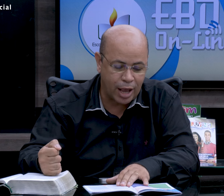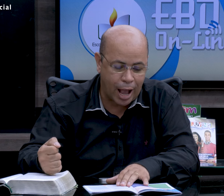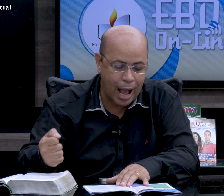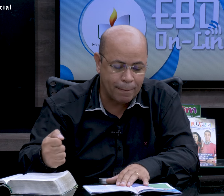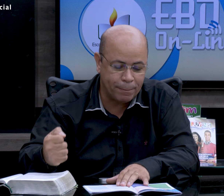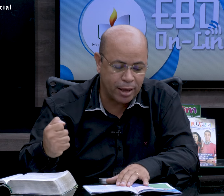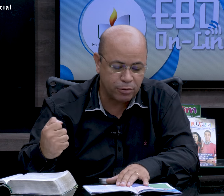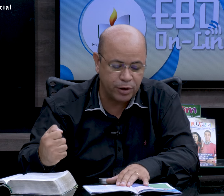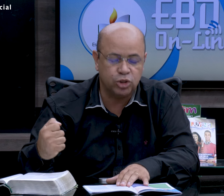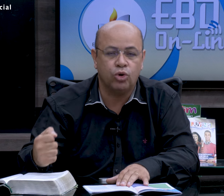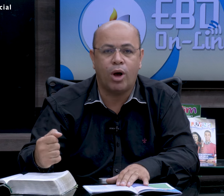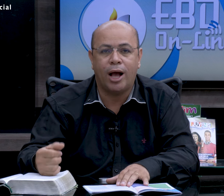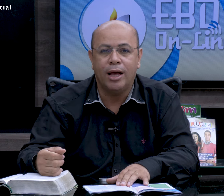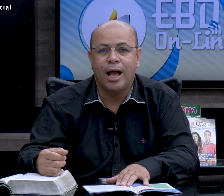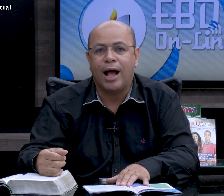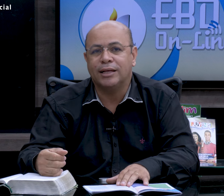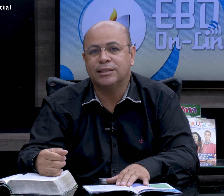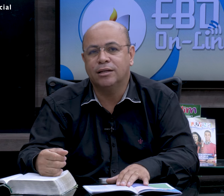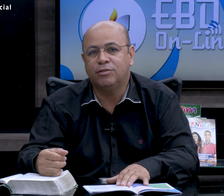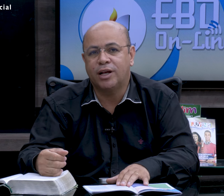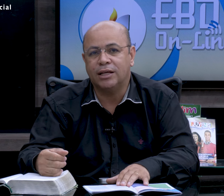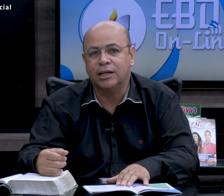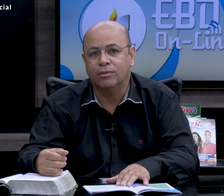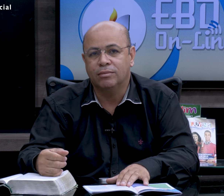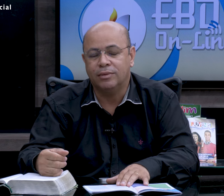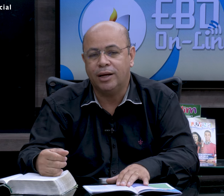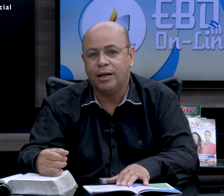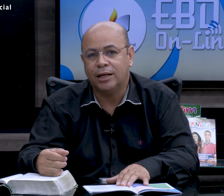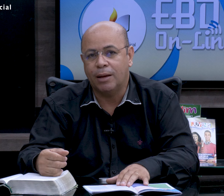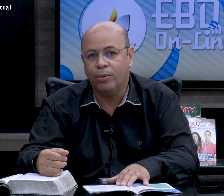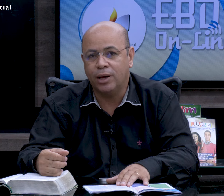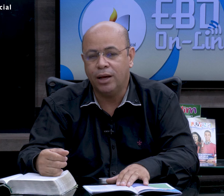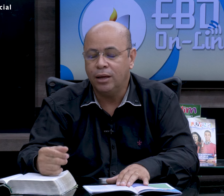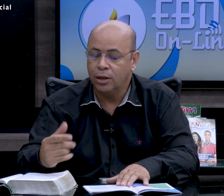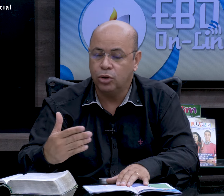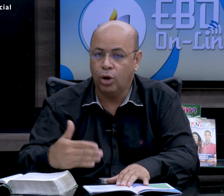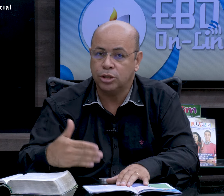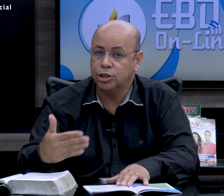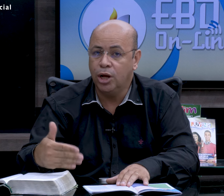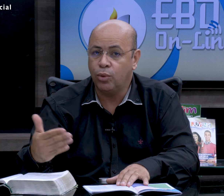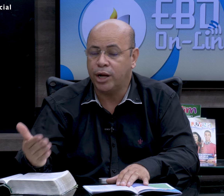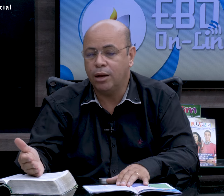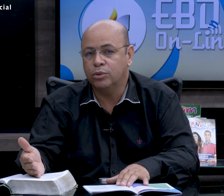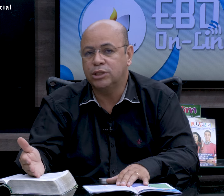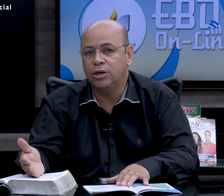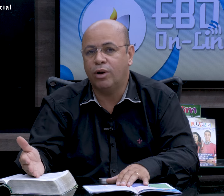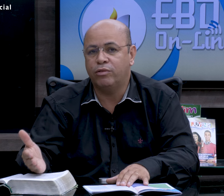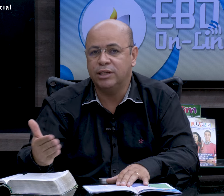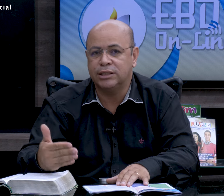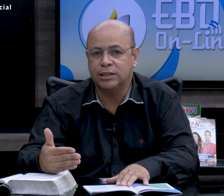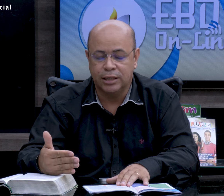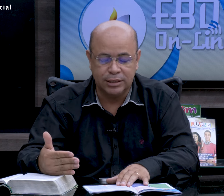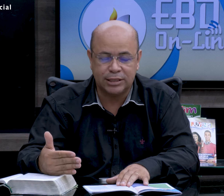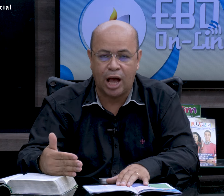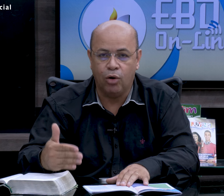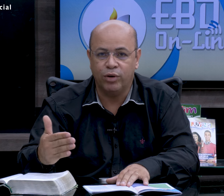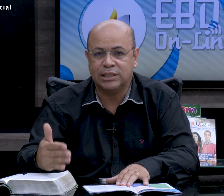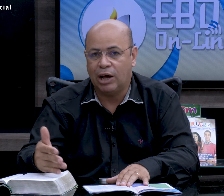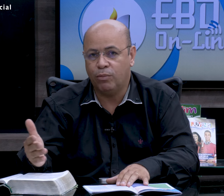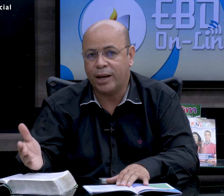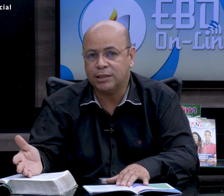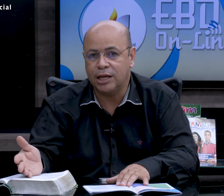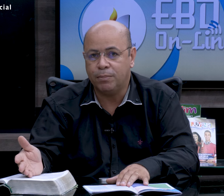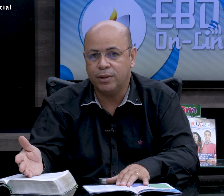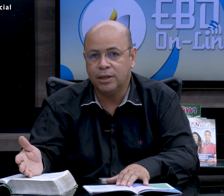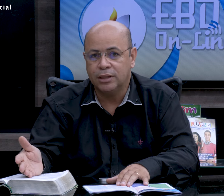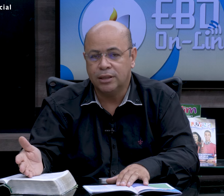deve aperfeiçoar a Santificação não é até porque nós não cremos que uma vez Salvo é